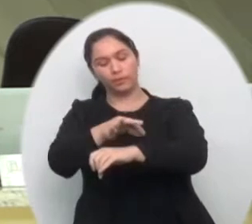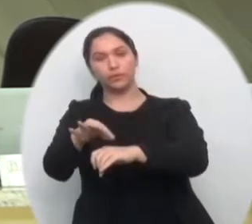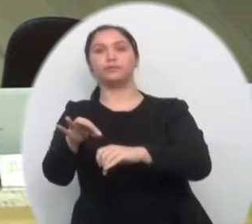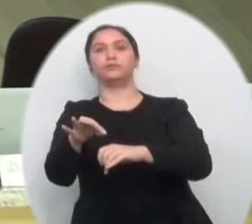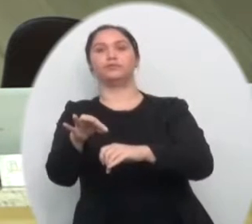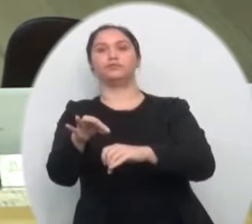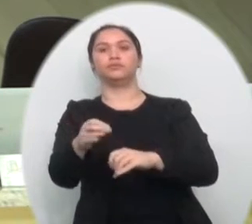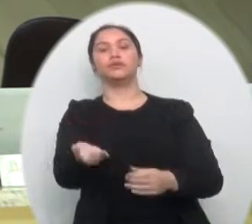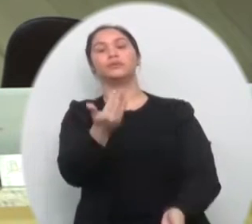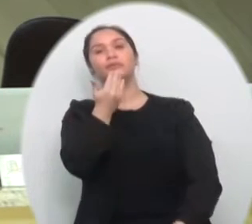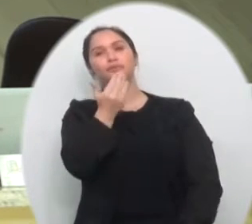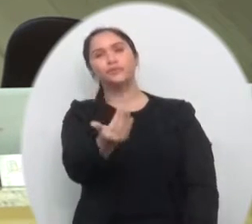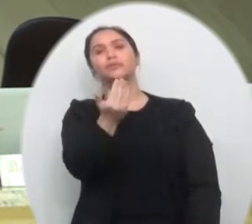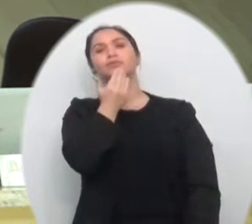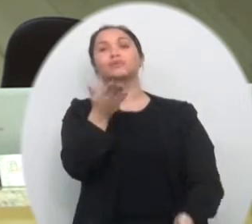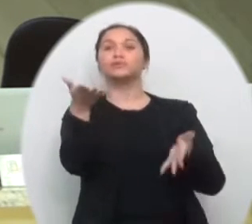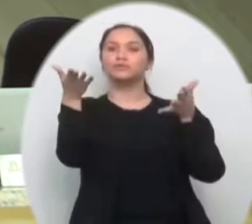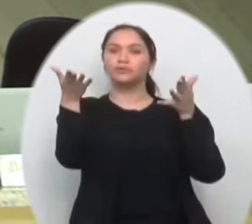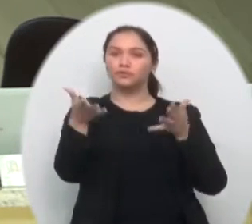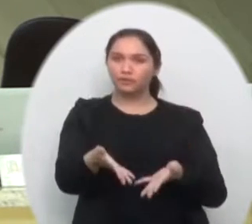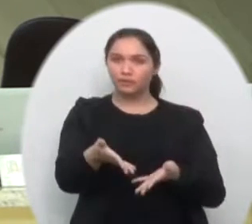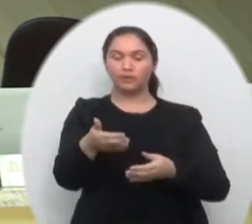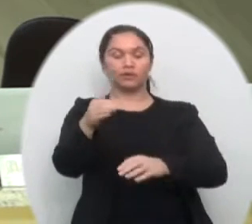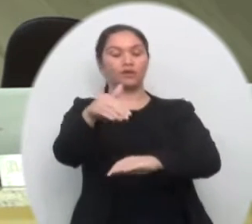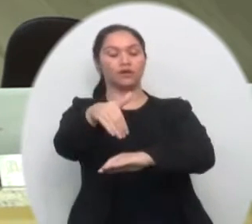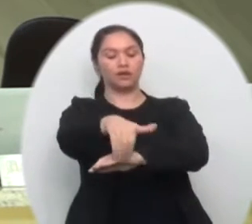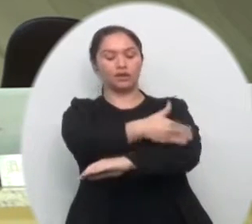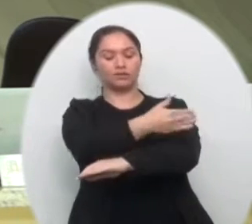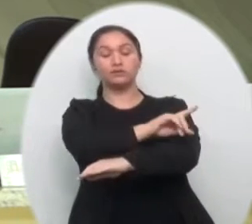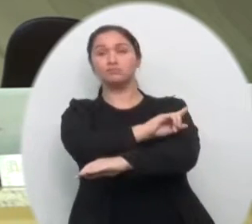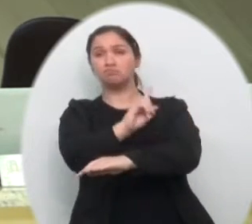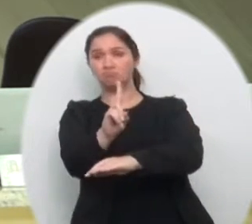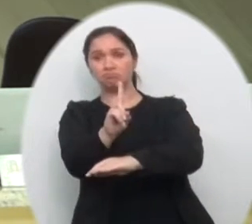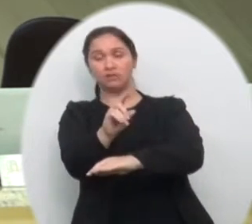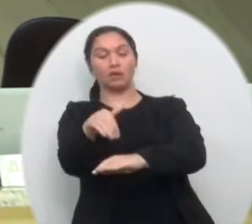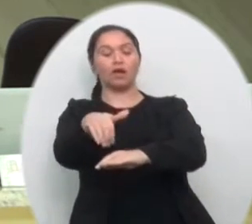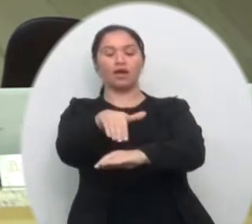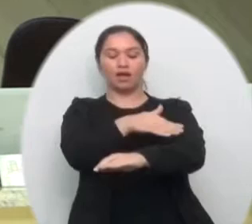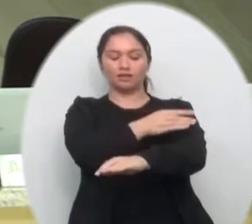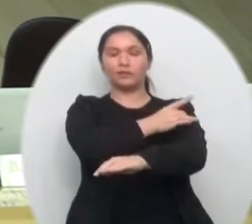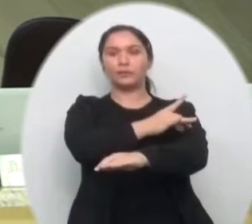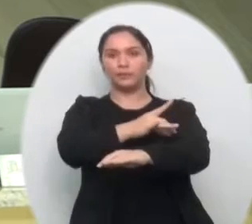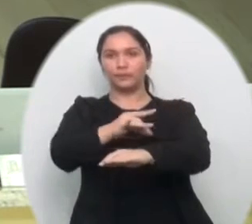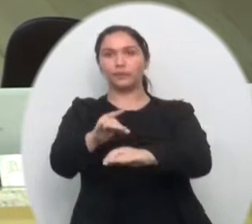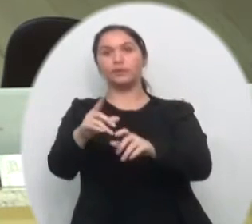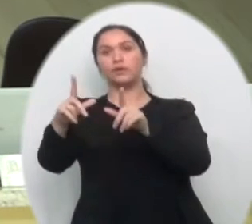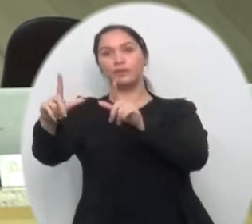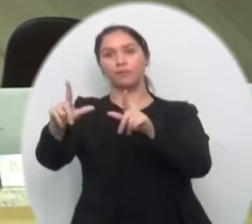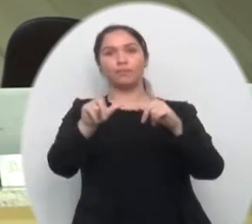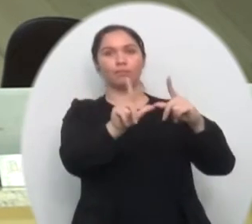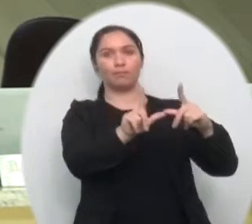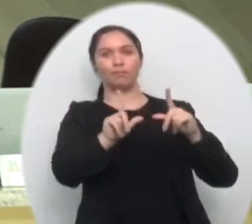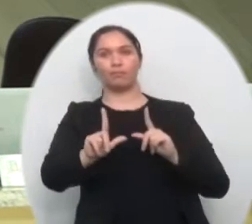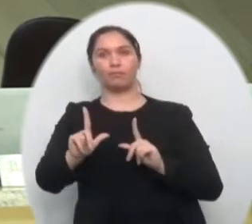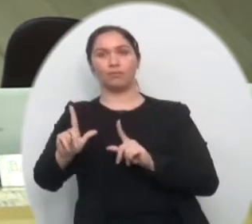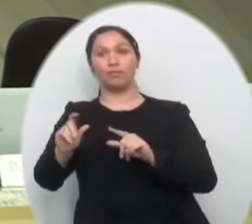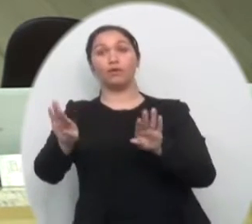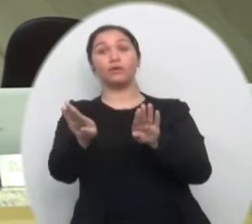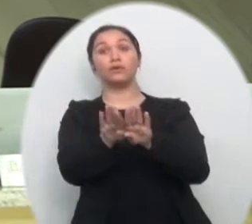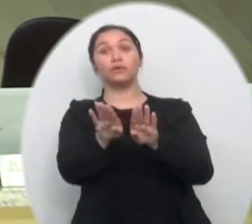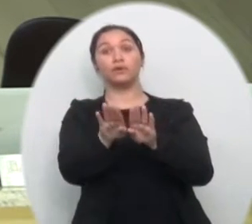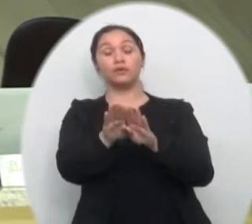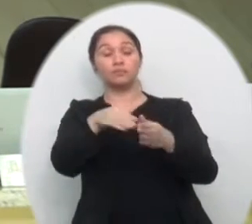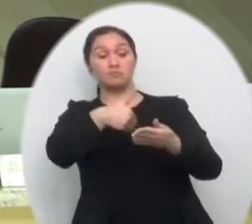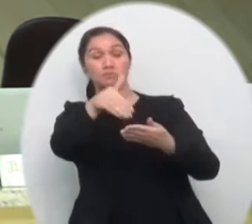pede encarecidamente que patrolem o acostamento, pelo menos, e façam uma sinalização decente. Pinte o asfalto. Como vocês